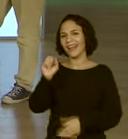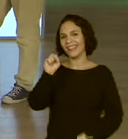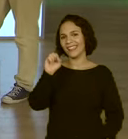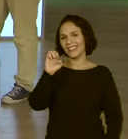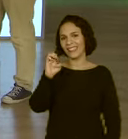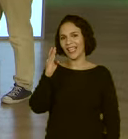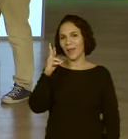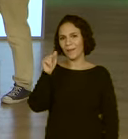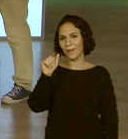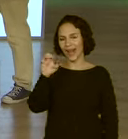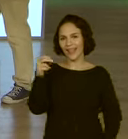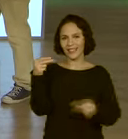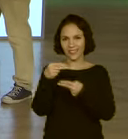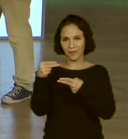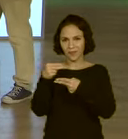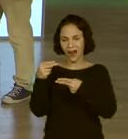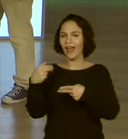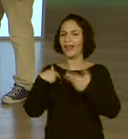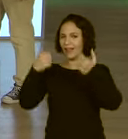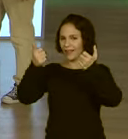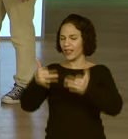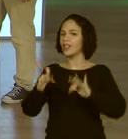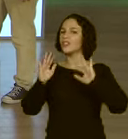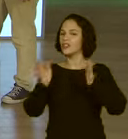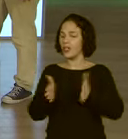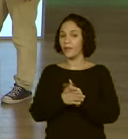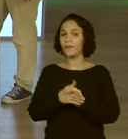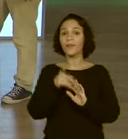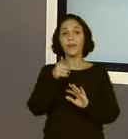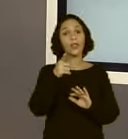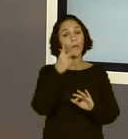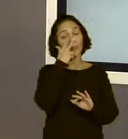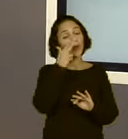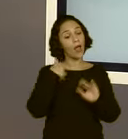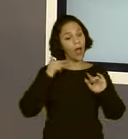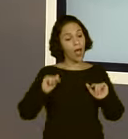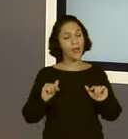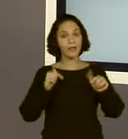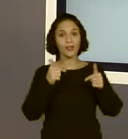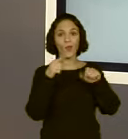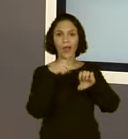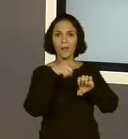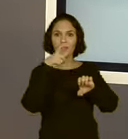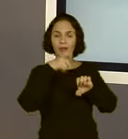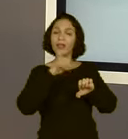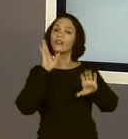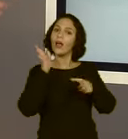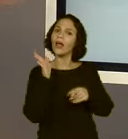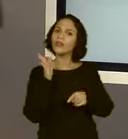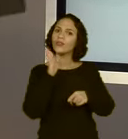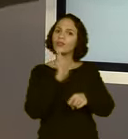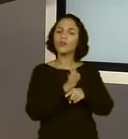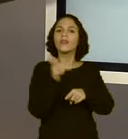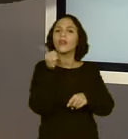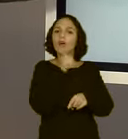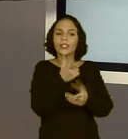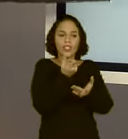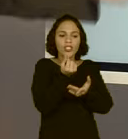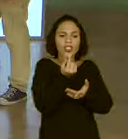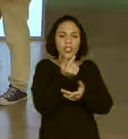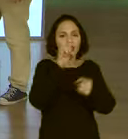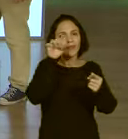né? Exatamente. Então, a atitude empreendedora é algo que pode ajudar desde sempre você a conseguir dinheiro para o seu